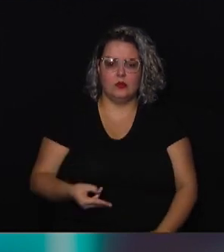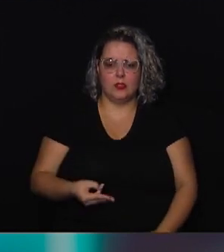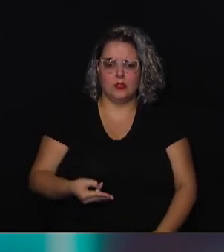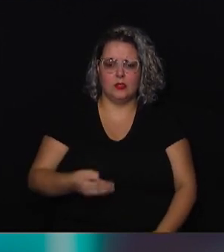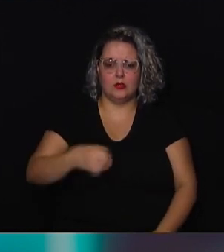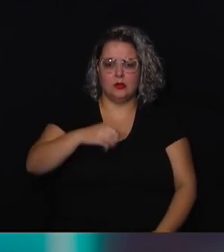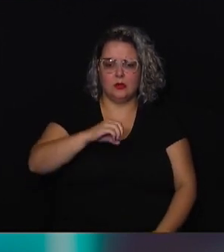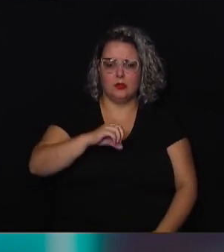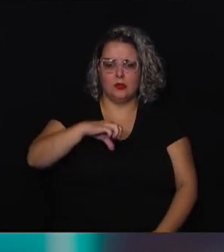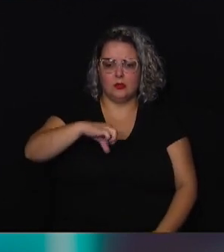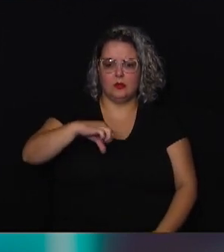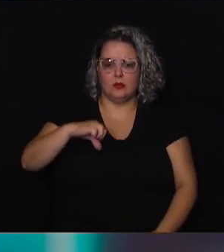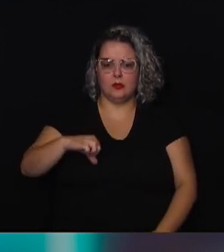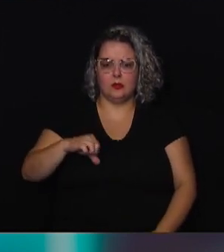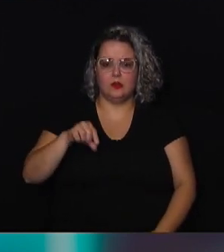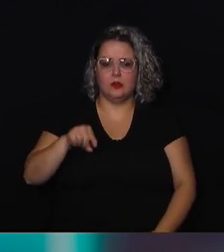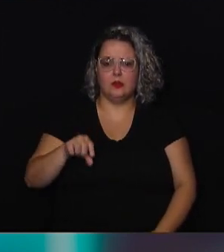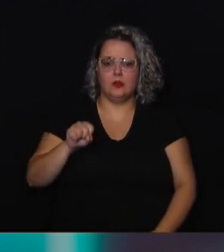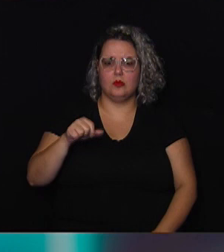1.099.873,